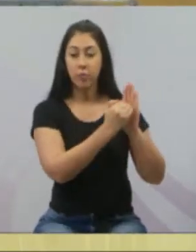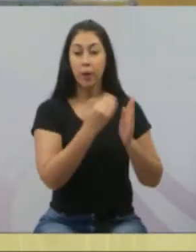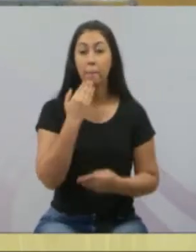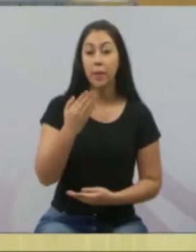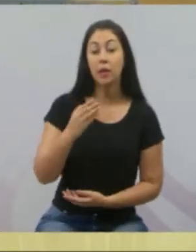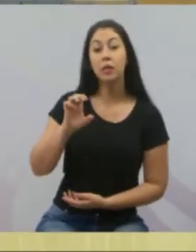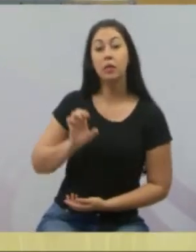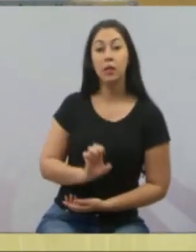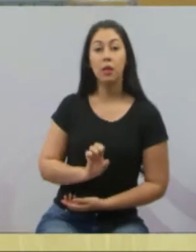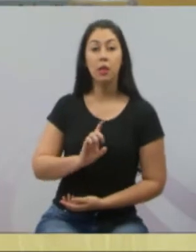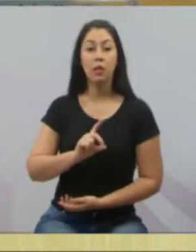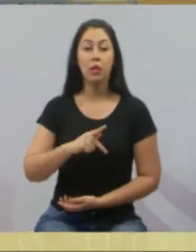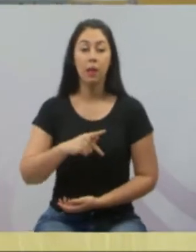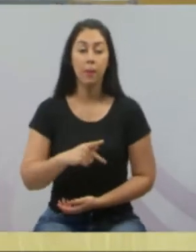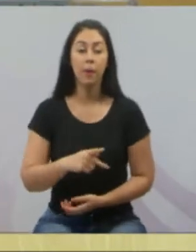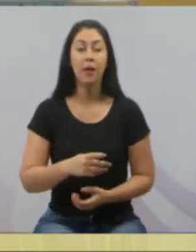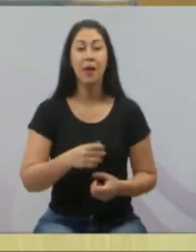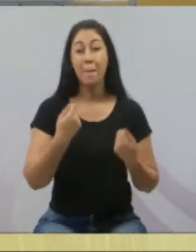Lua.